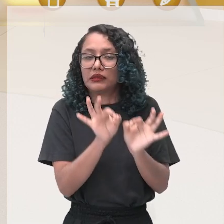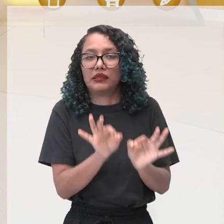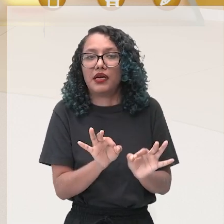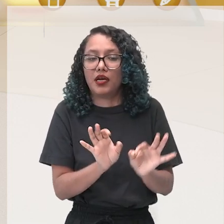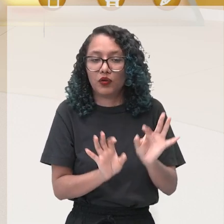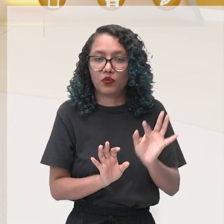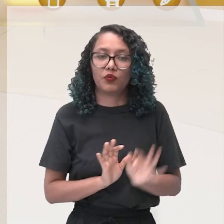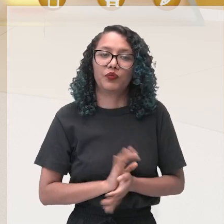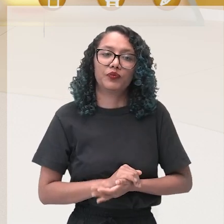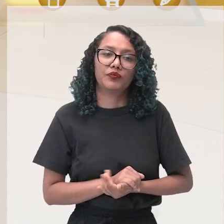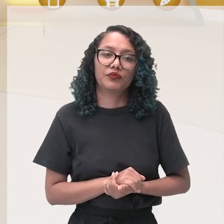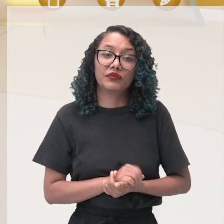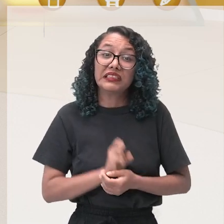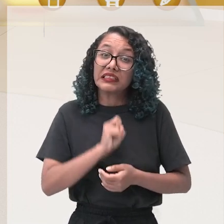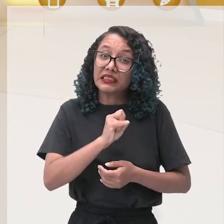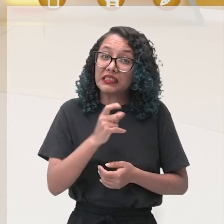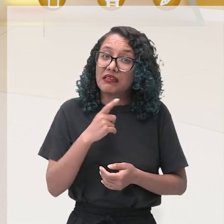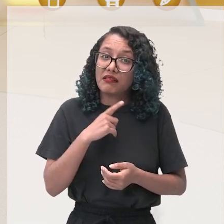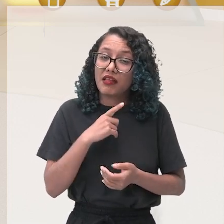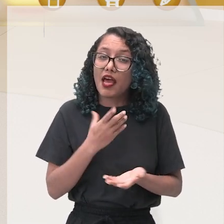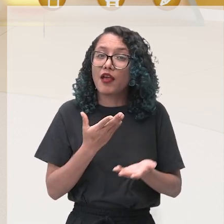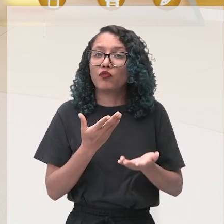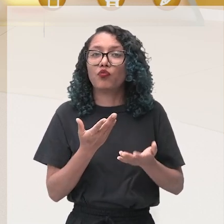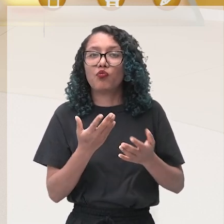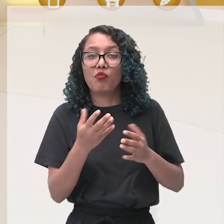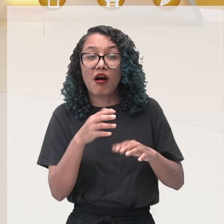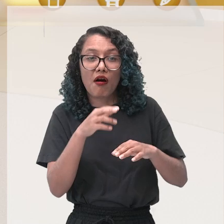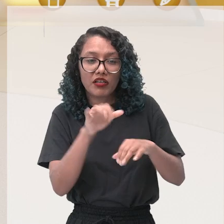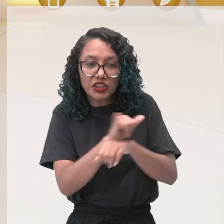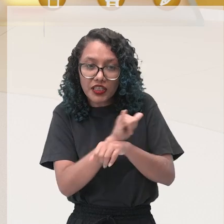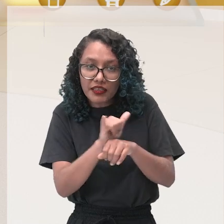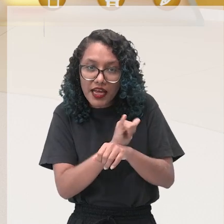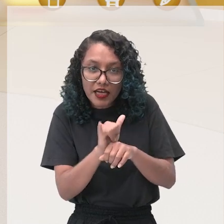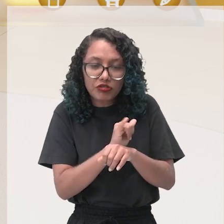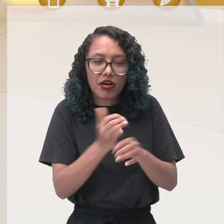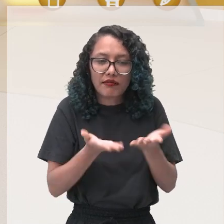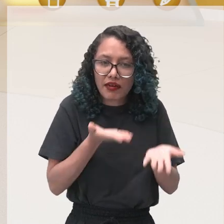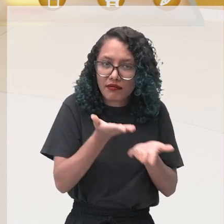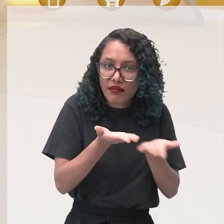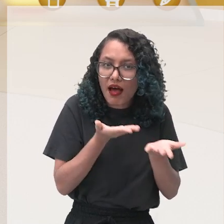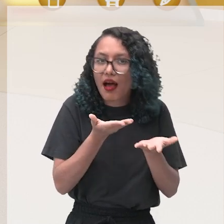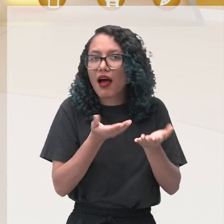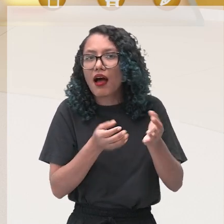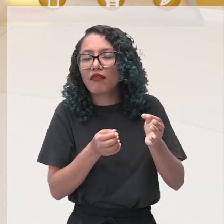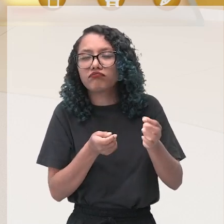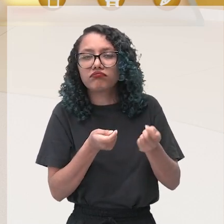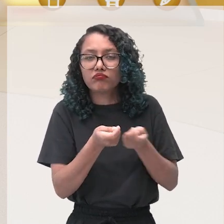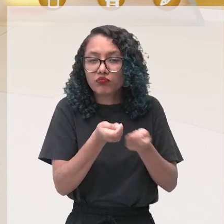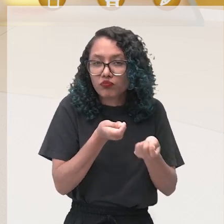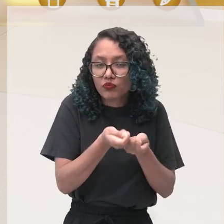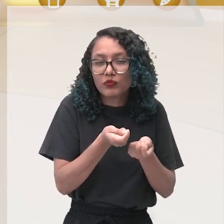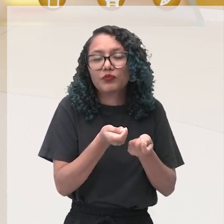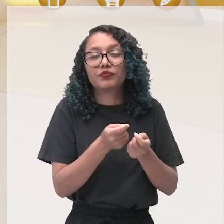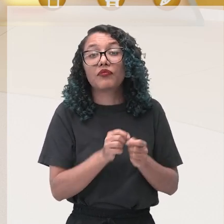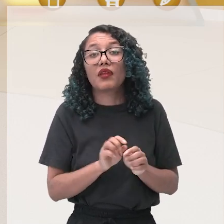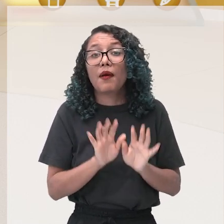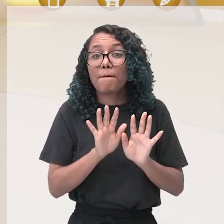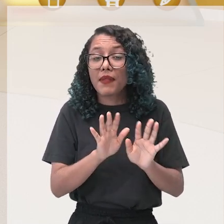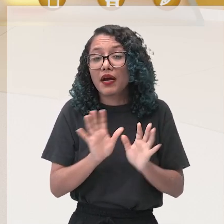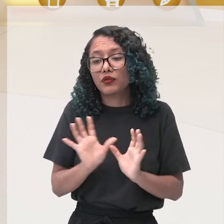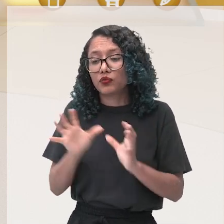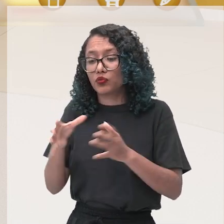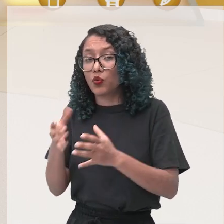existir toda uma logística para tratar esses resíduos. E aqueles resíduos que já são